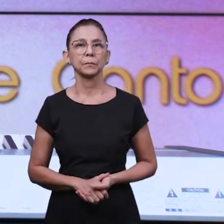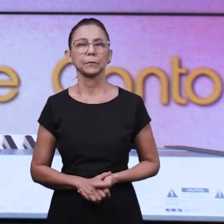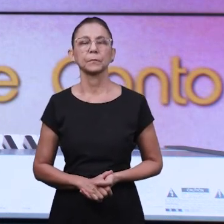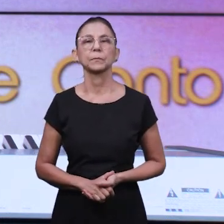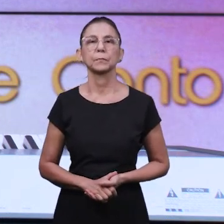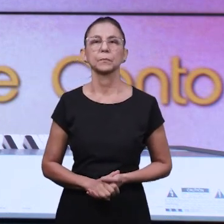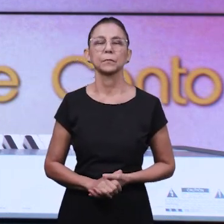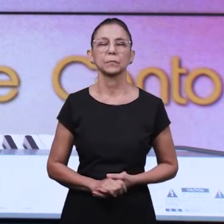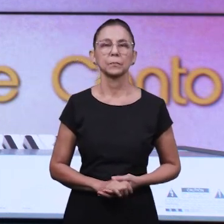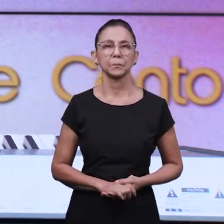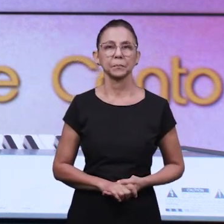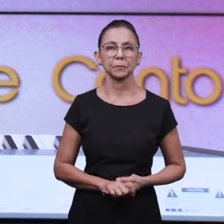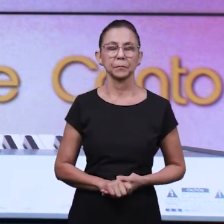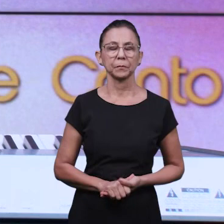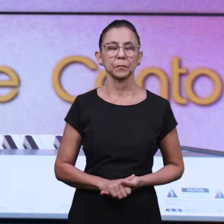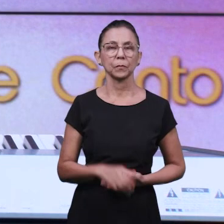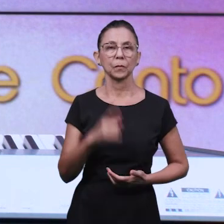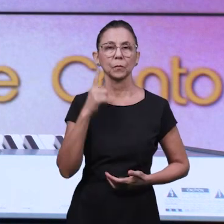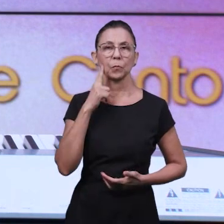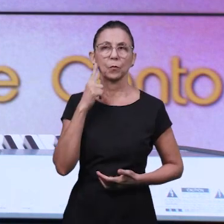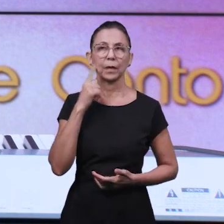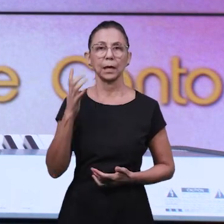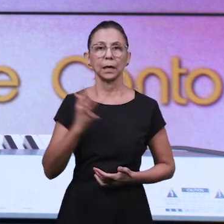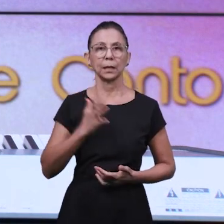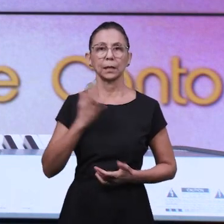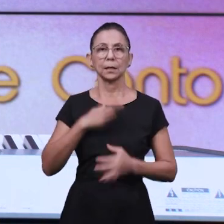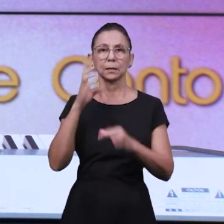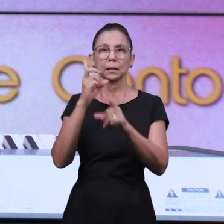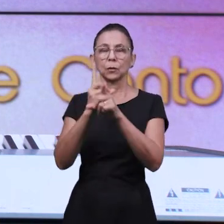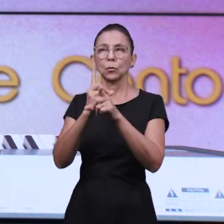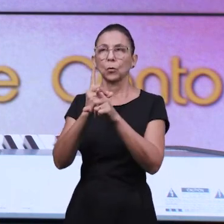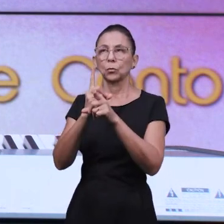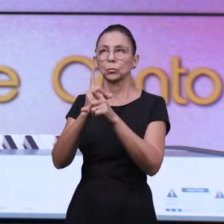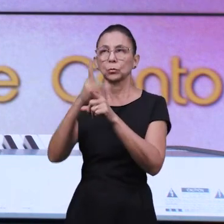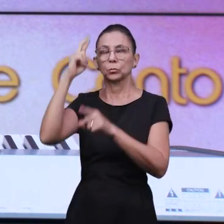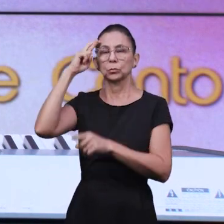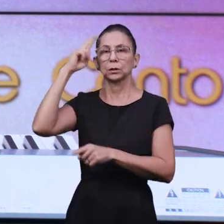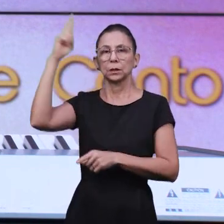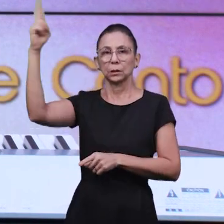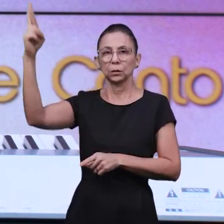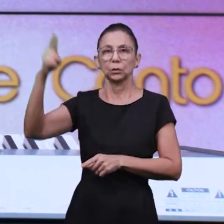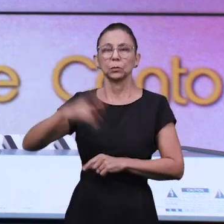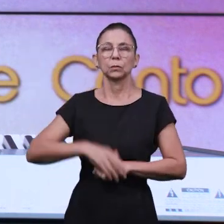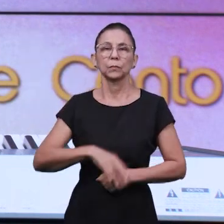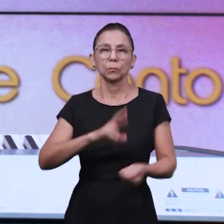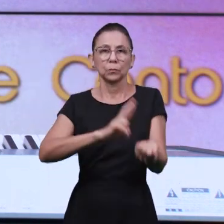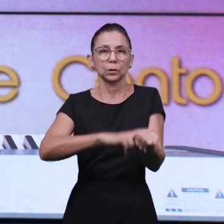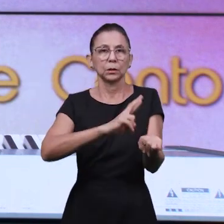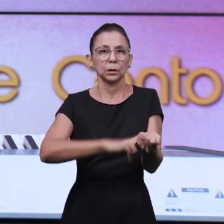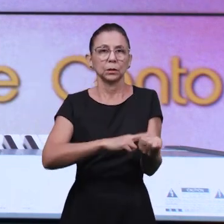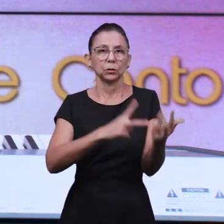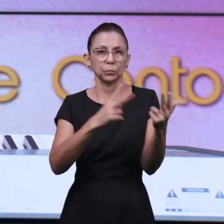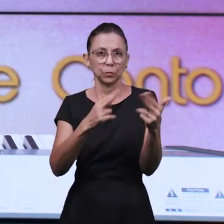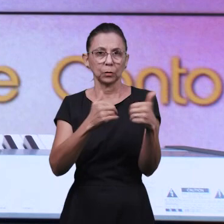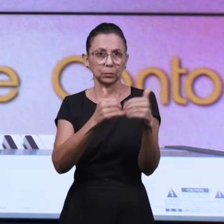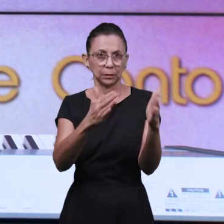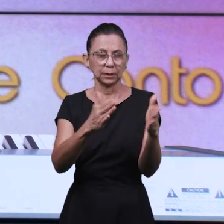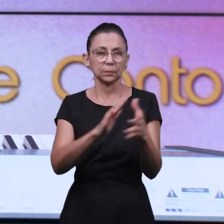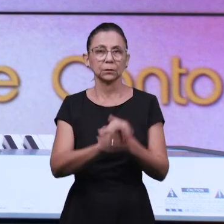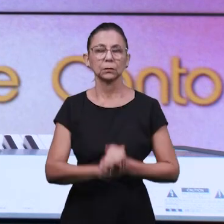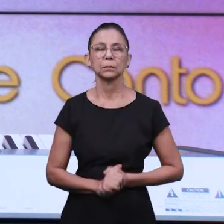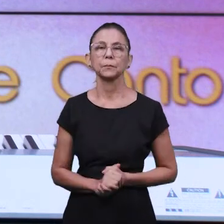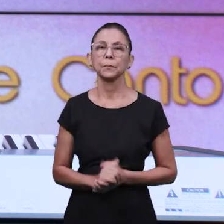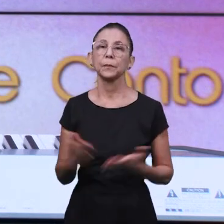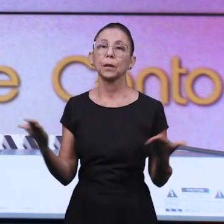de as riquezas que eu encontro em ti. Vamos fazer a leitura rítmica, usando o mesmo exemplo que nós fizemos lá na primeira